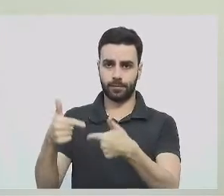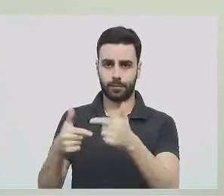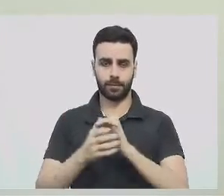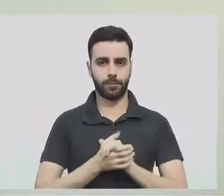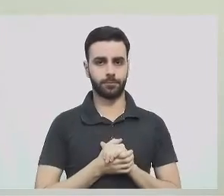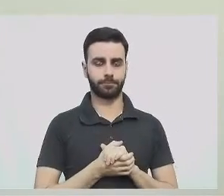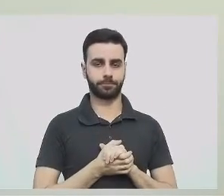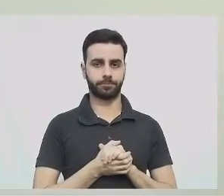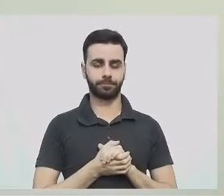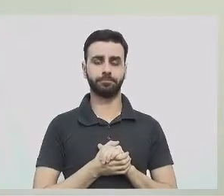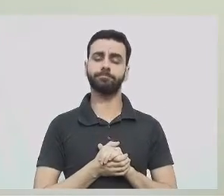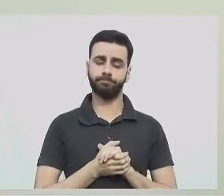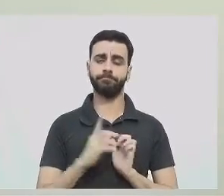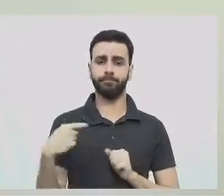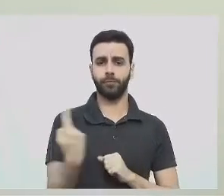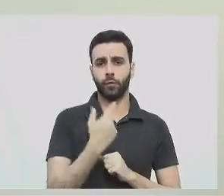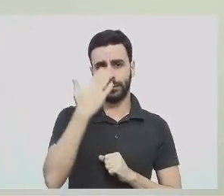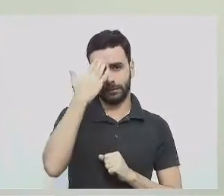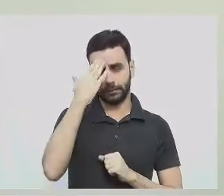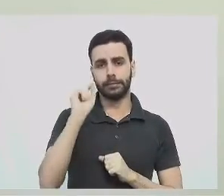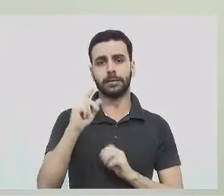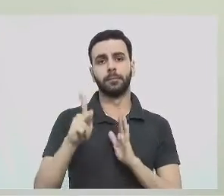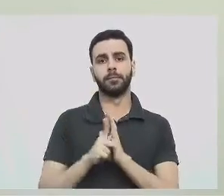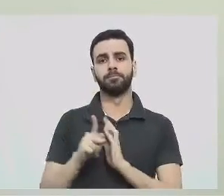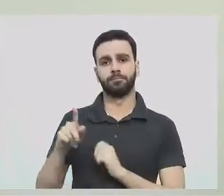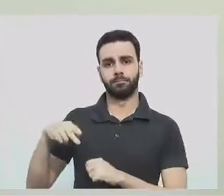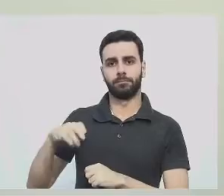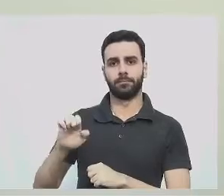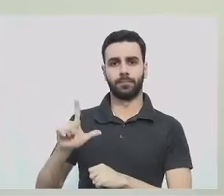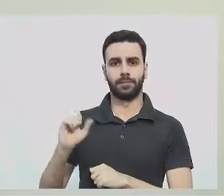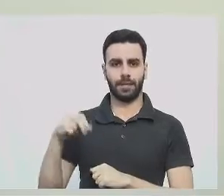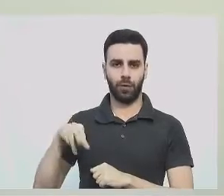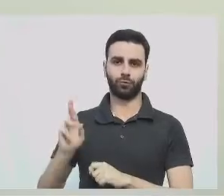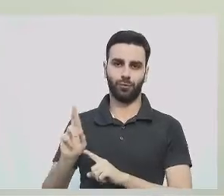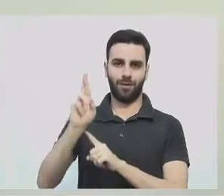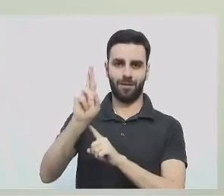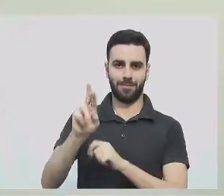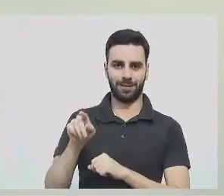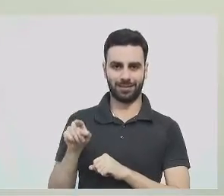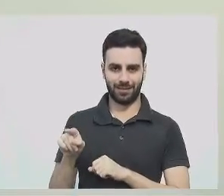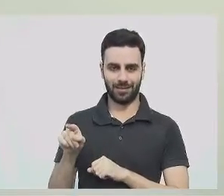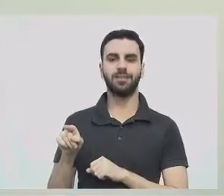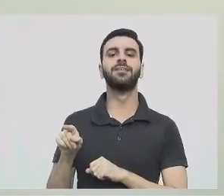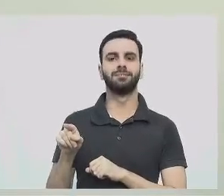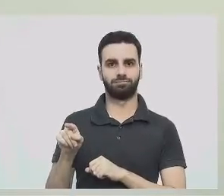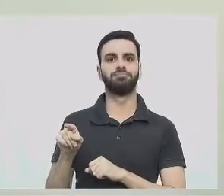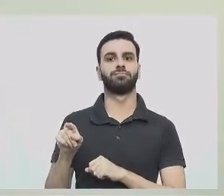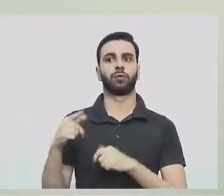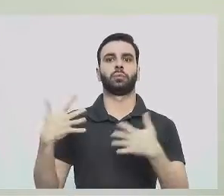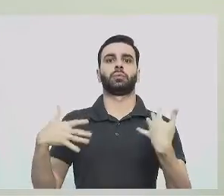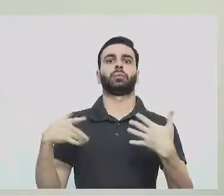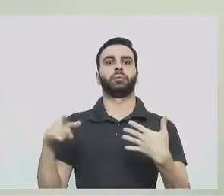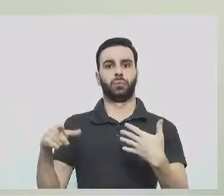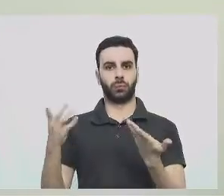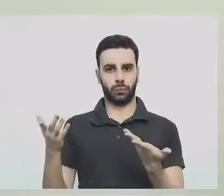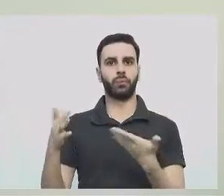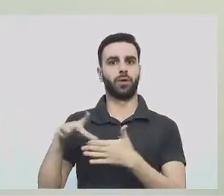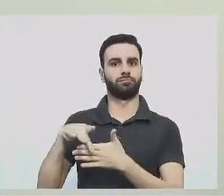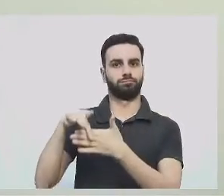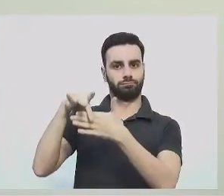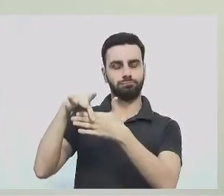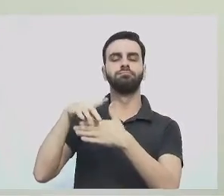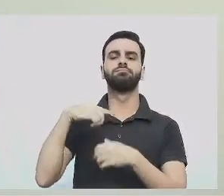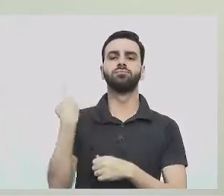prestados. E a gente sabe, aqui fala do nome do professor Nelson, como um dos grandes baluartes desta causa,